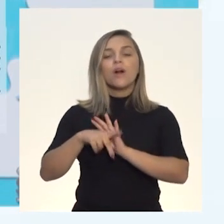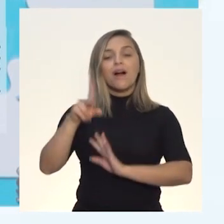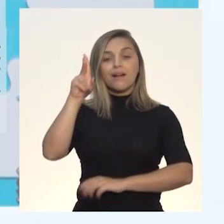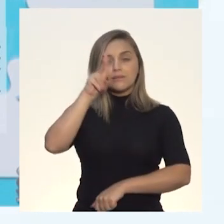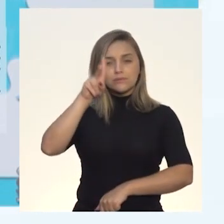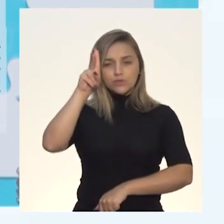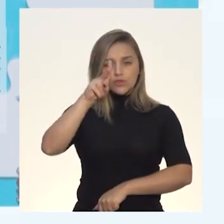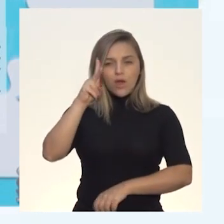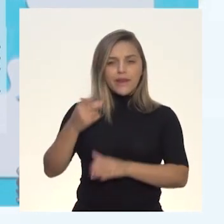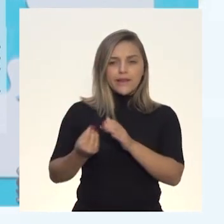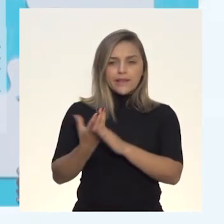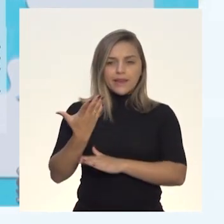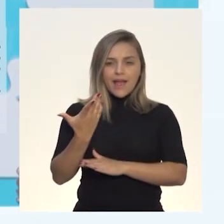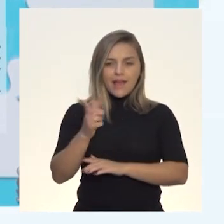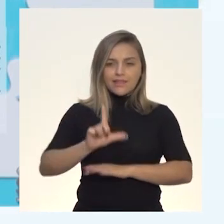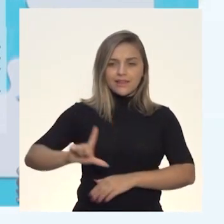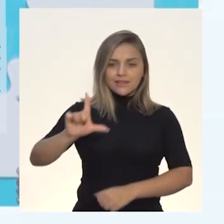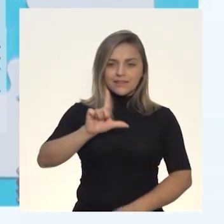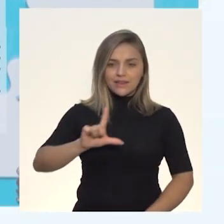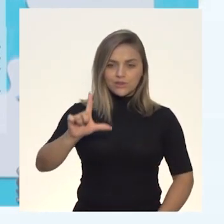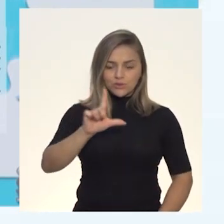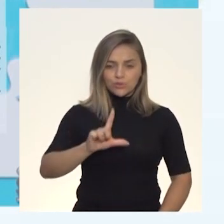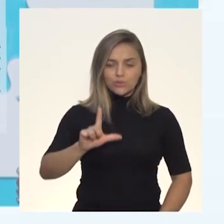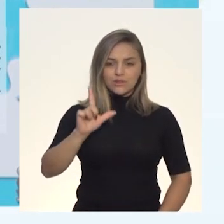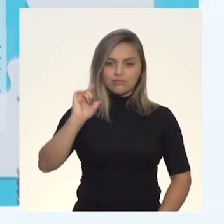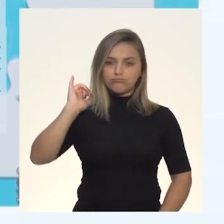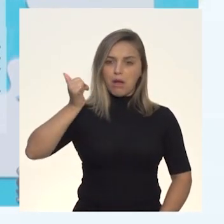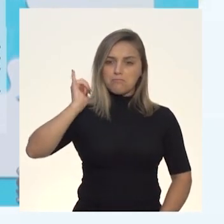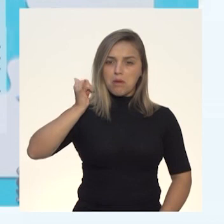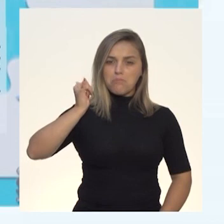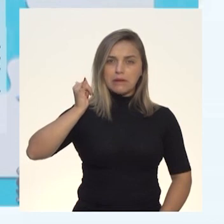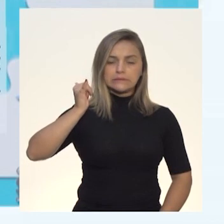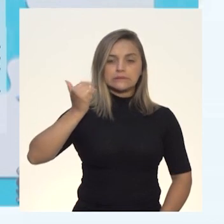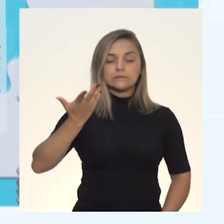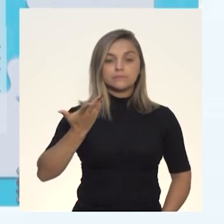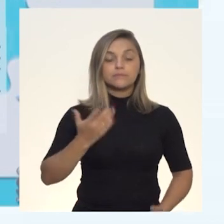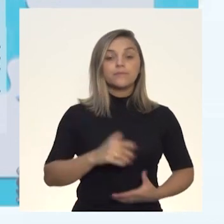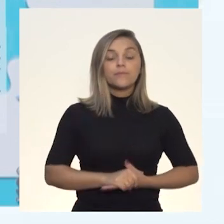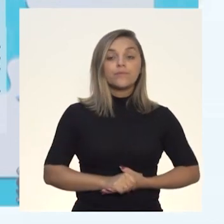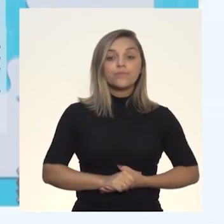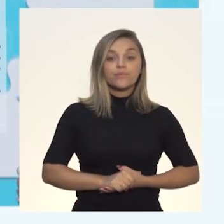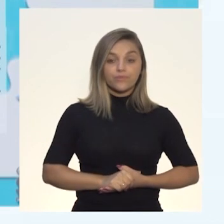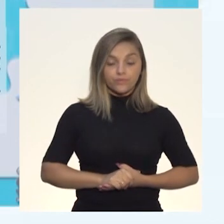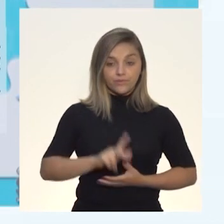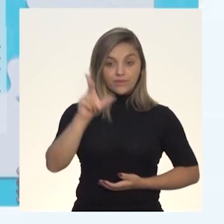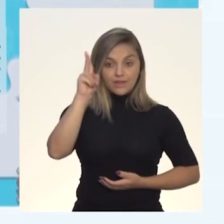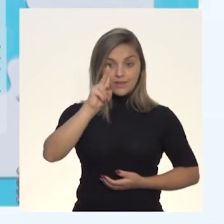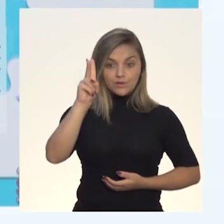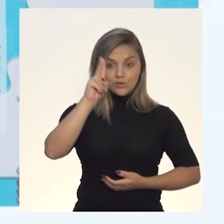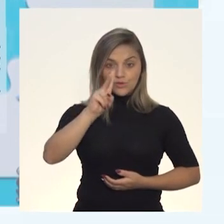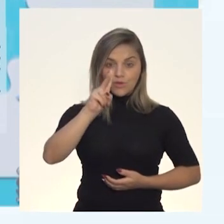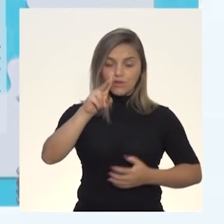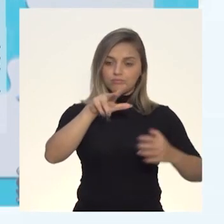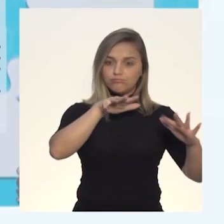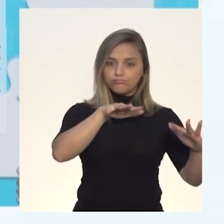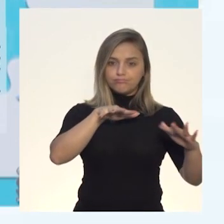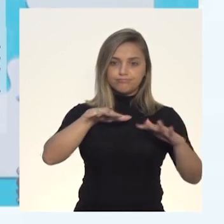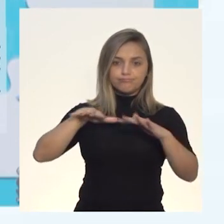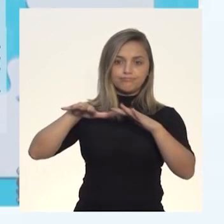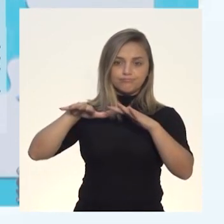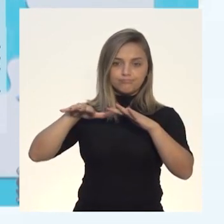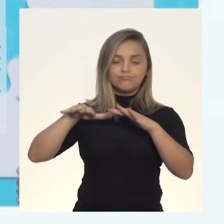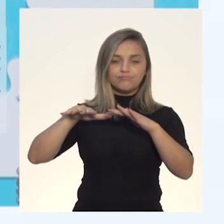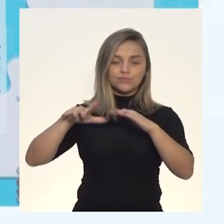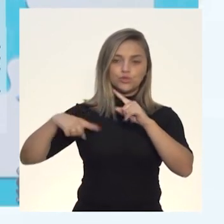são histórias literárias, né? São histórias fantásticas. Histórias para enormes plateias, de geração